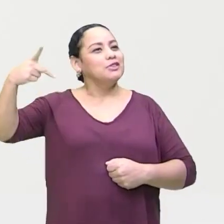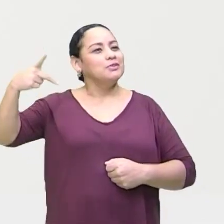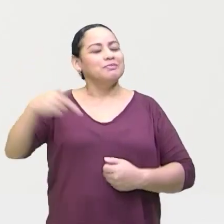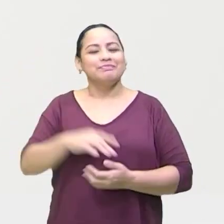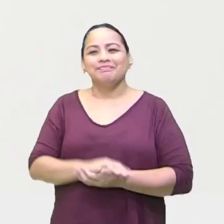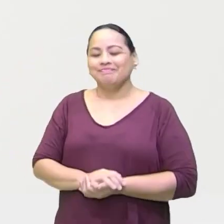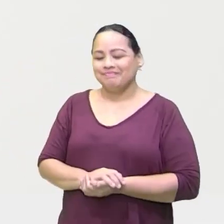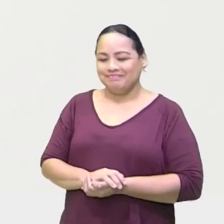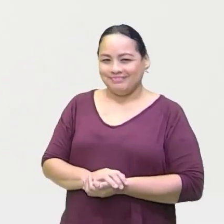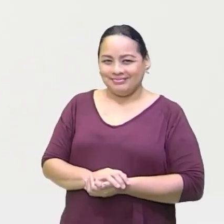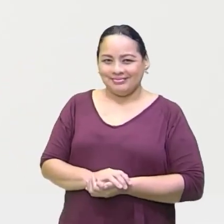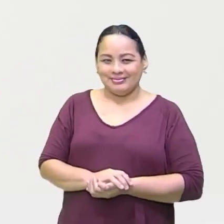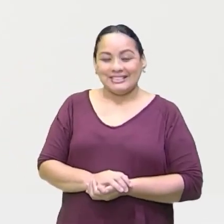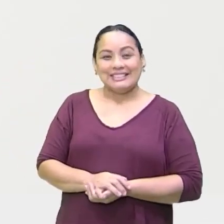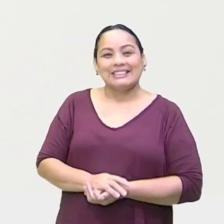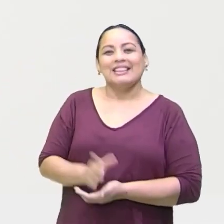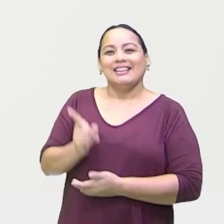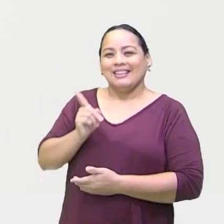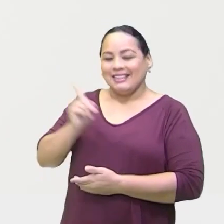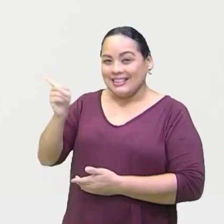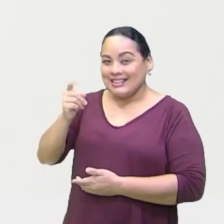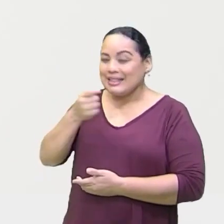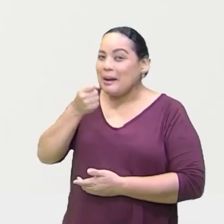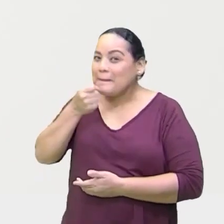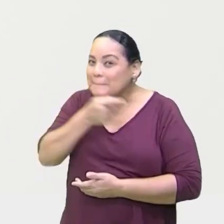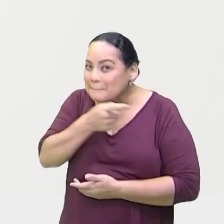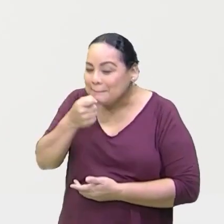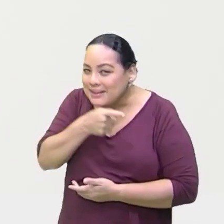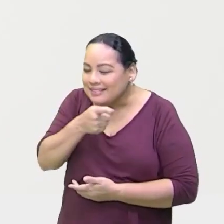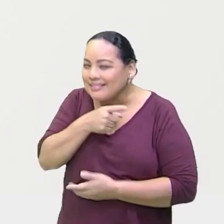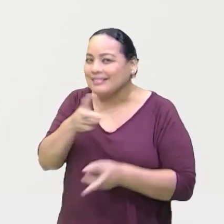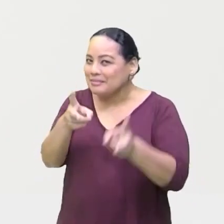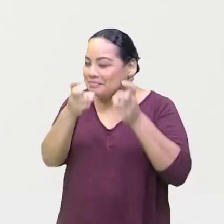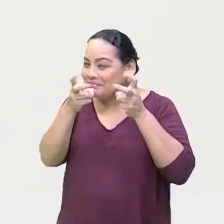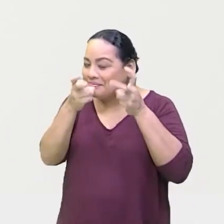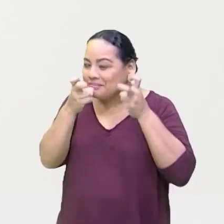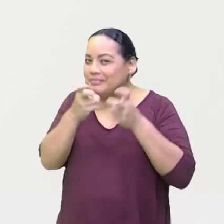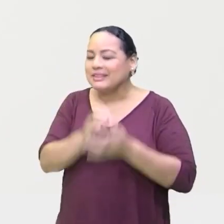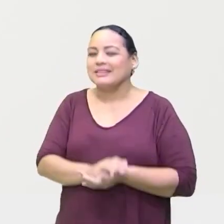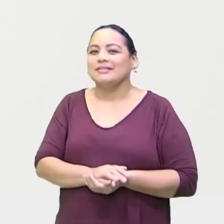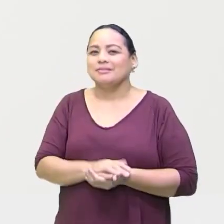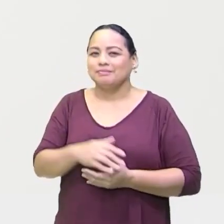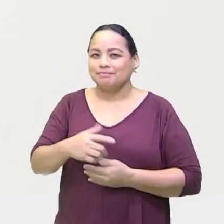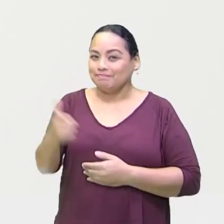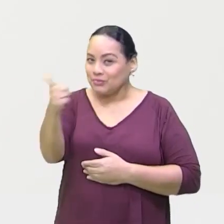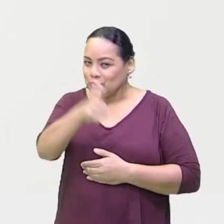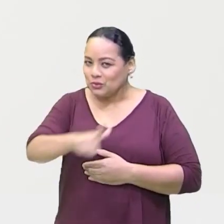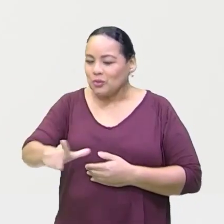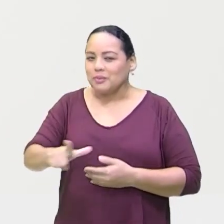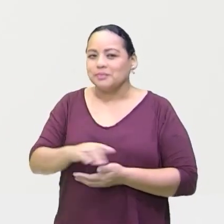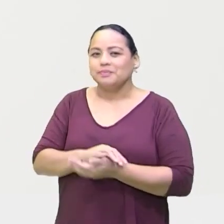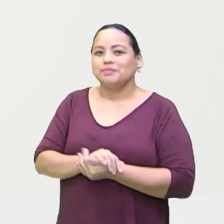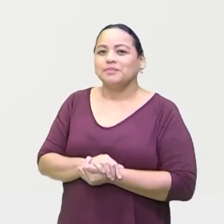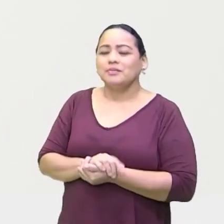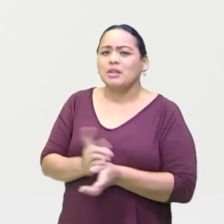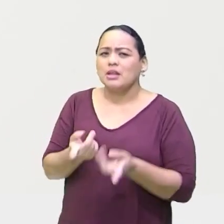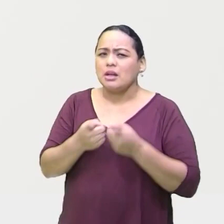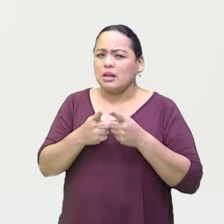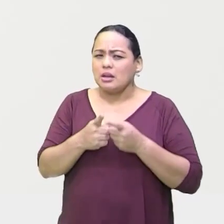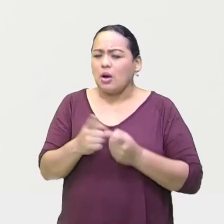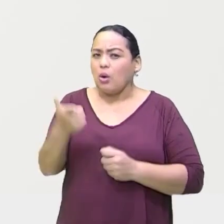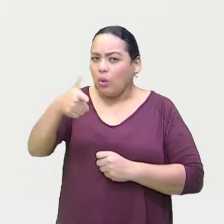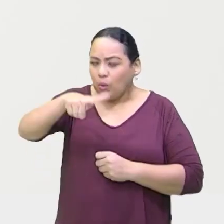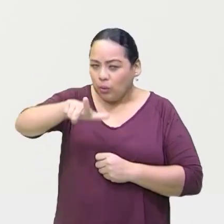daí, não é? É a piadinha da tirinha, perceberam? Vamos avançar aqui, crianças. Mais